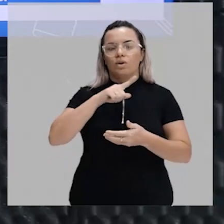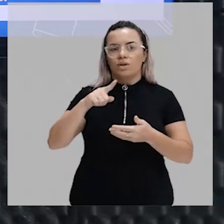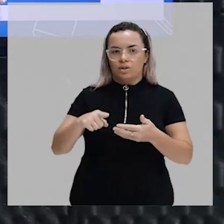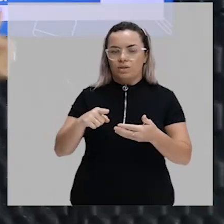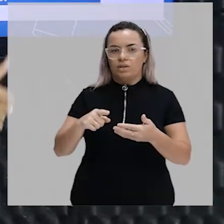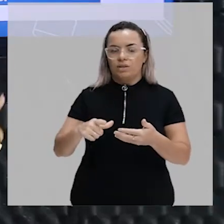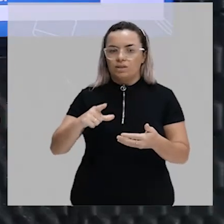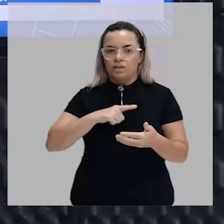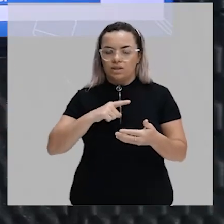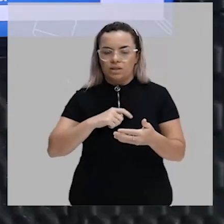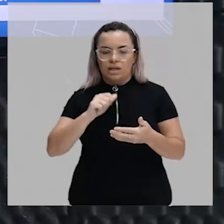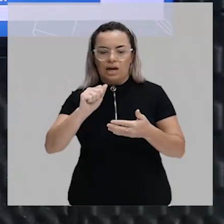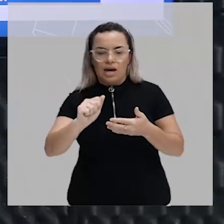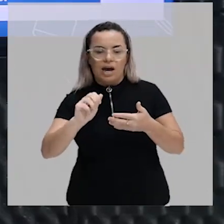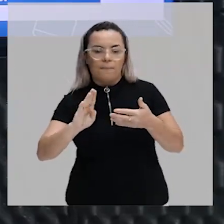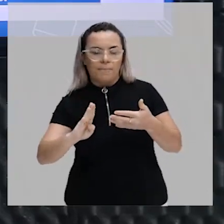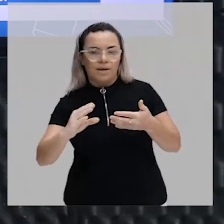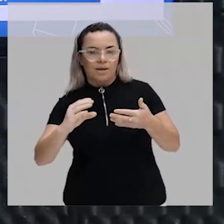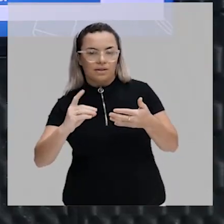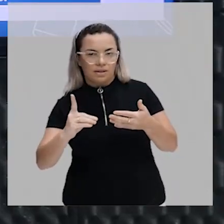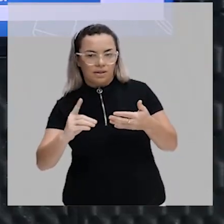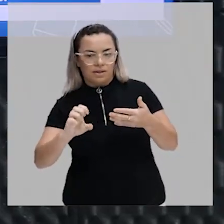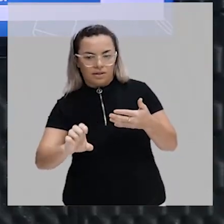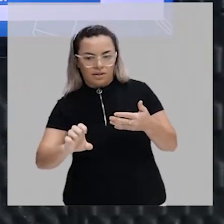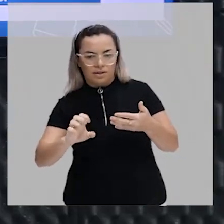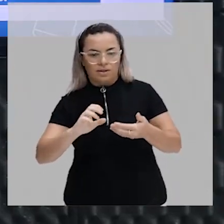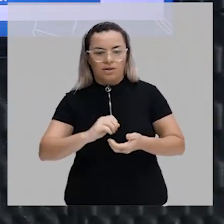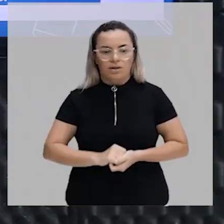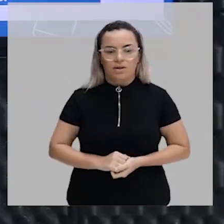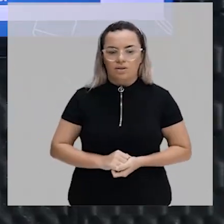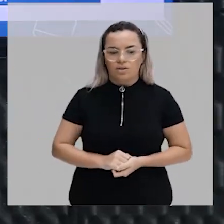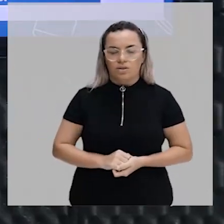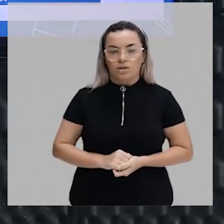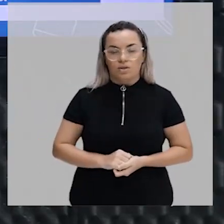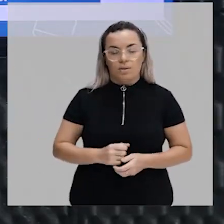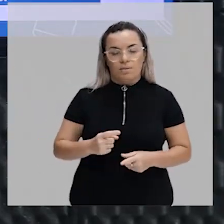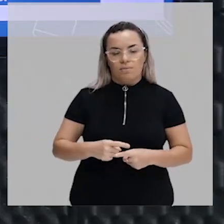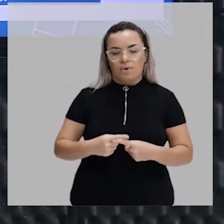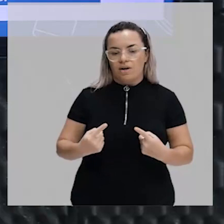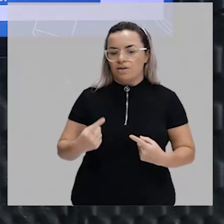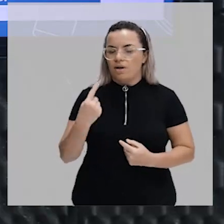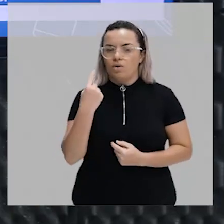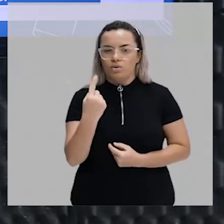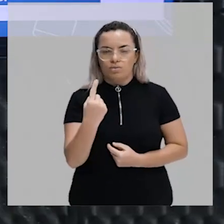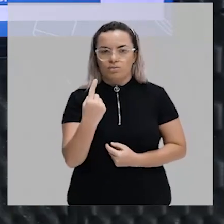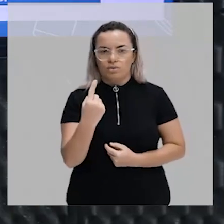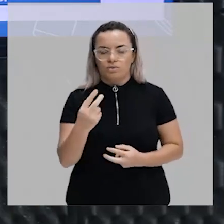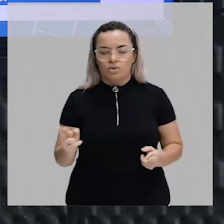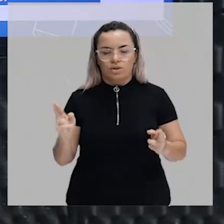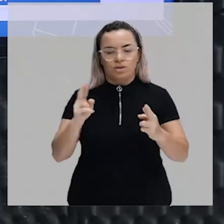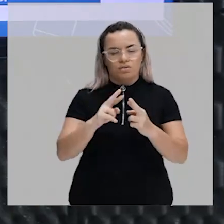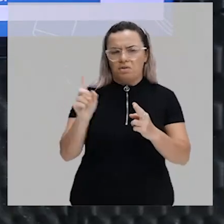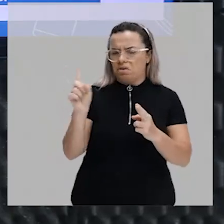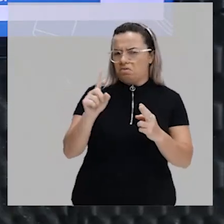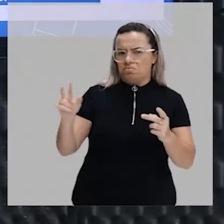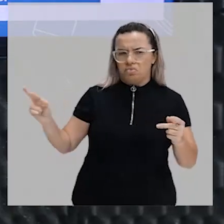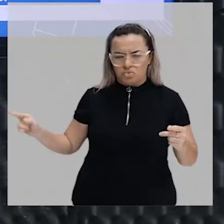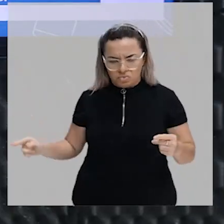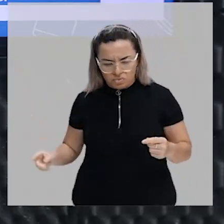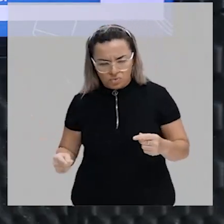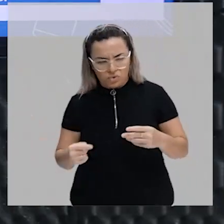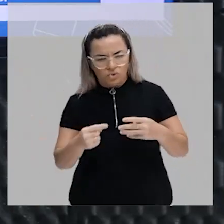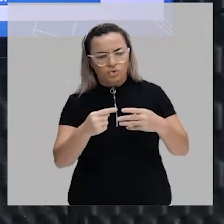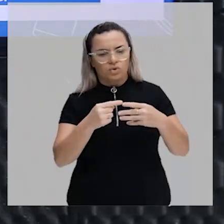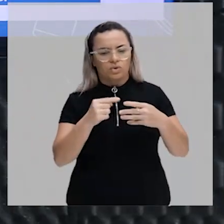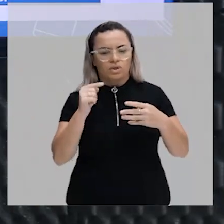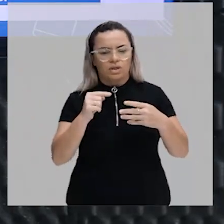B, D e E. Agora, a única que não faz referência ao simbolismo é a alternativa C, como nós vimos, visto que uma